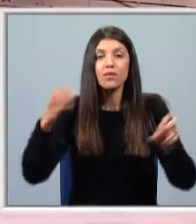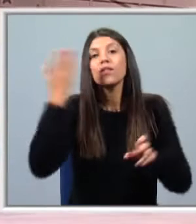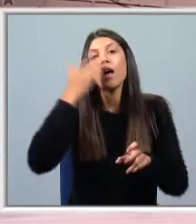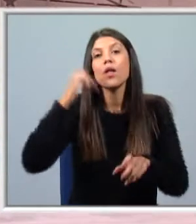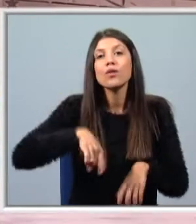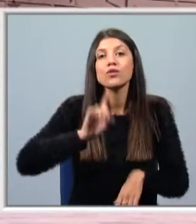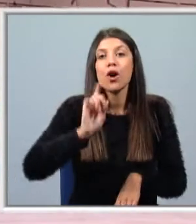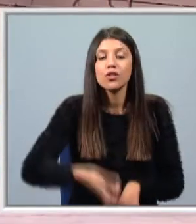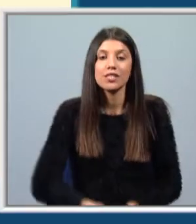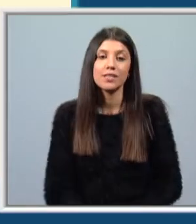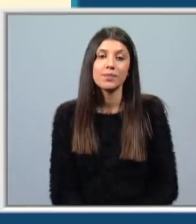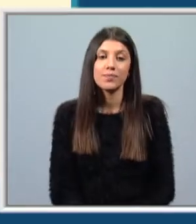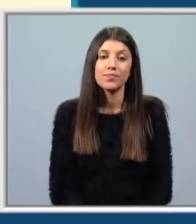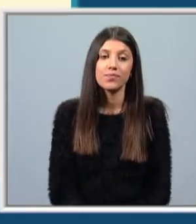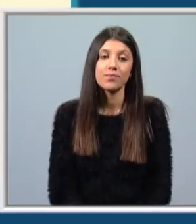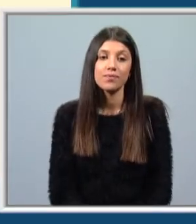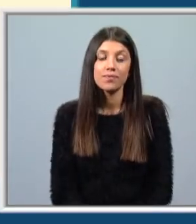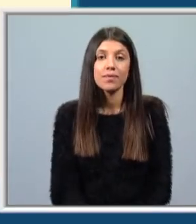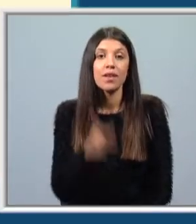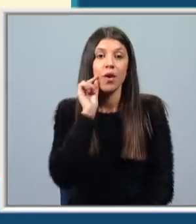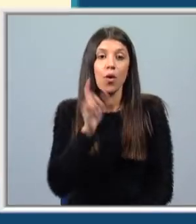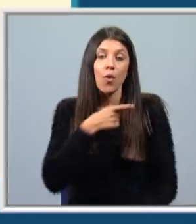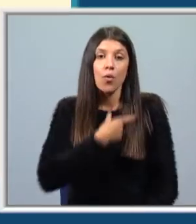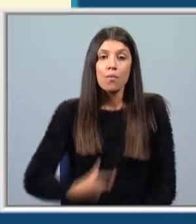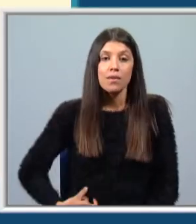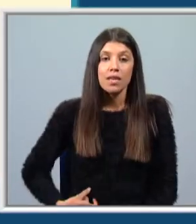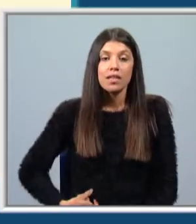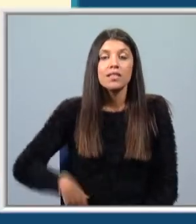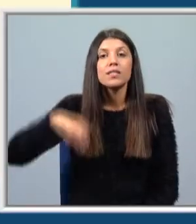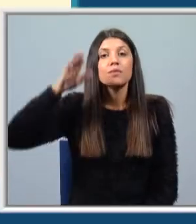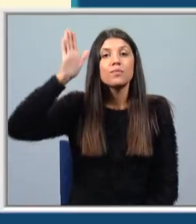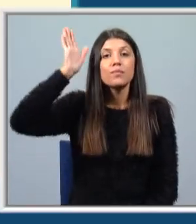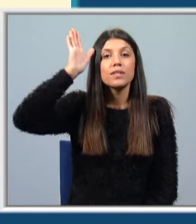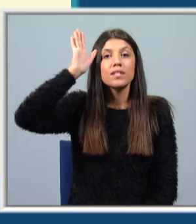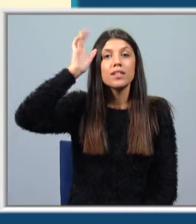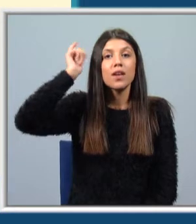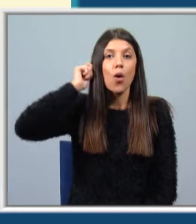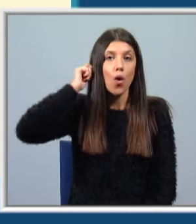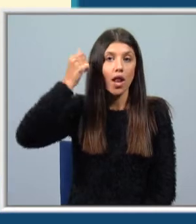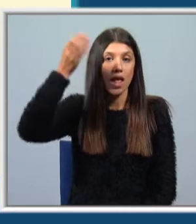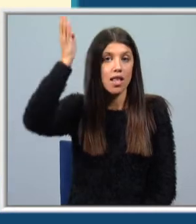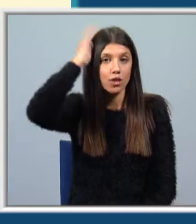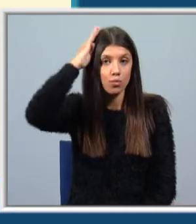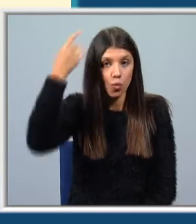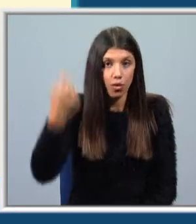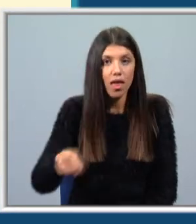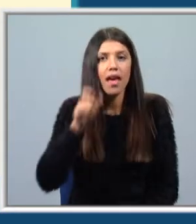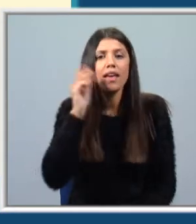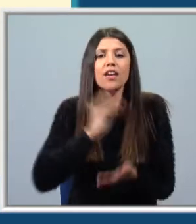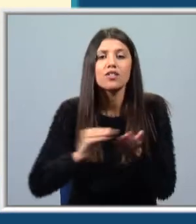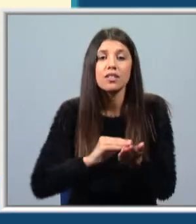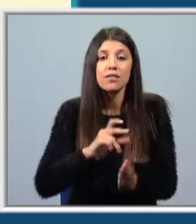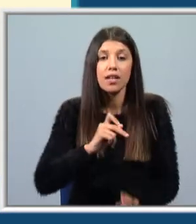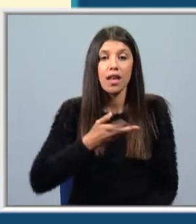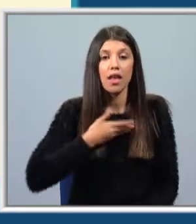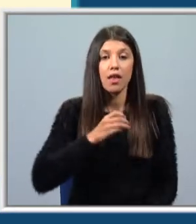de hoje é O Príncipe com Orelhas de Burro e foi escrito por Adolfo Coelho. Vamos